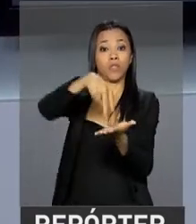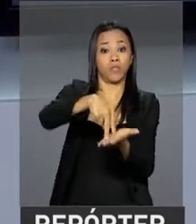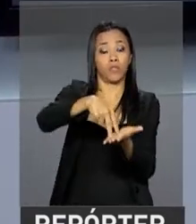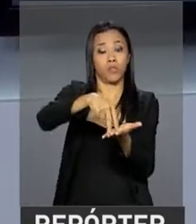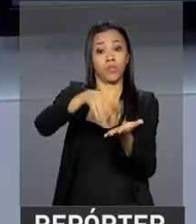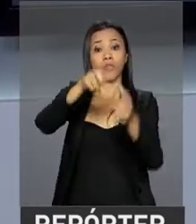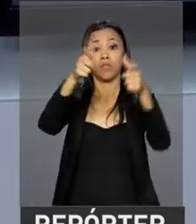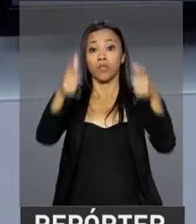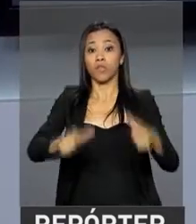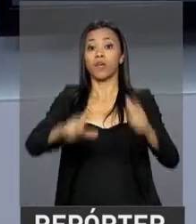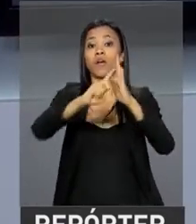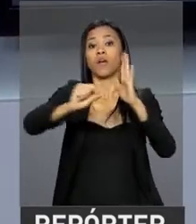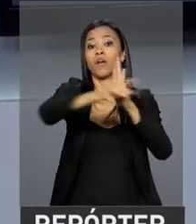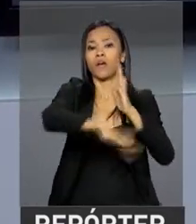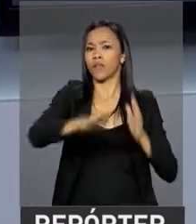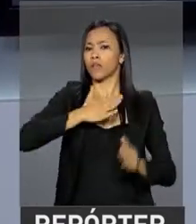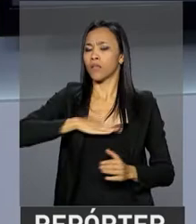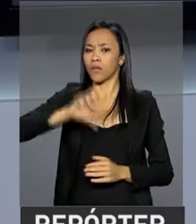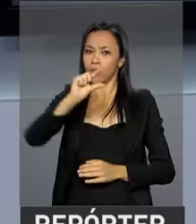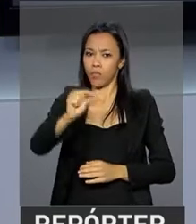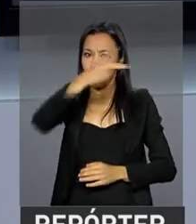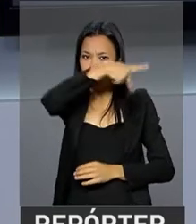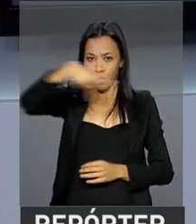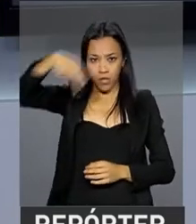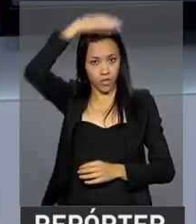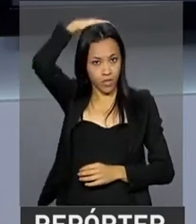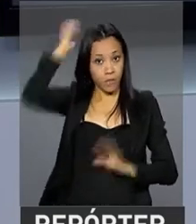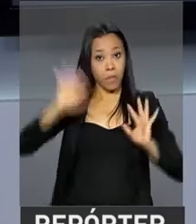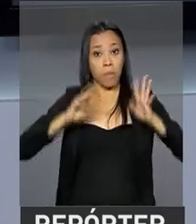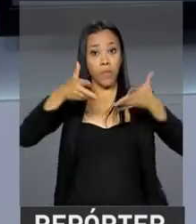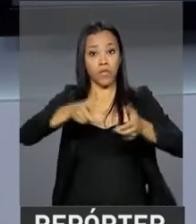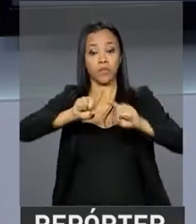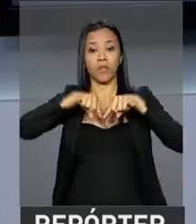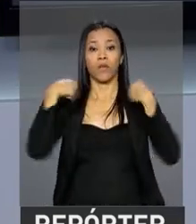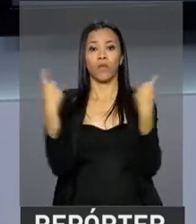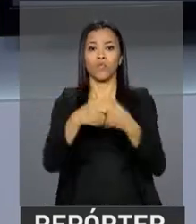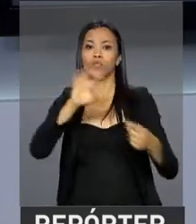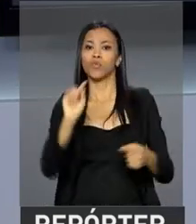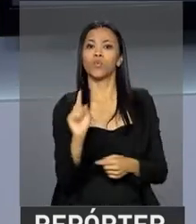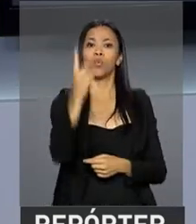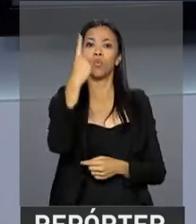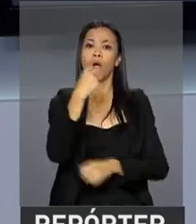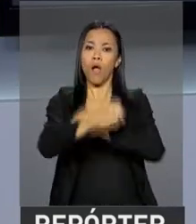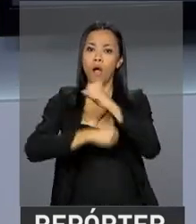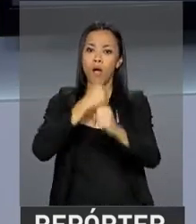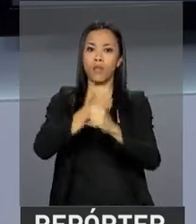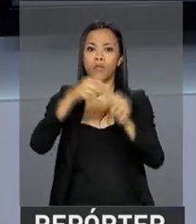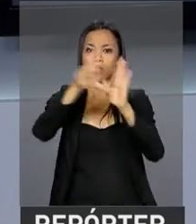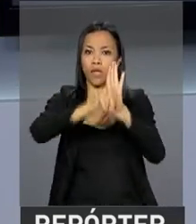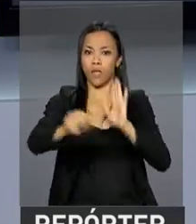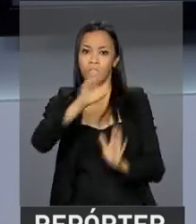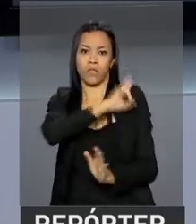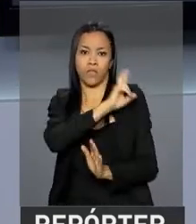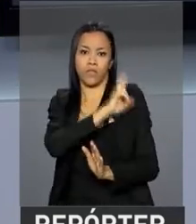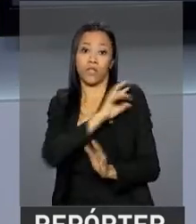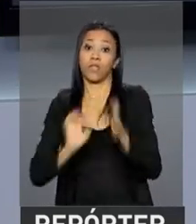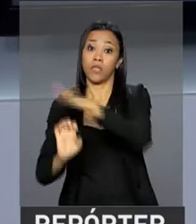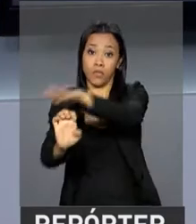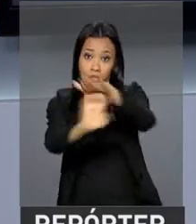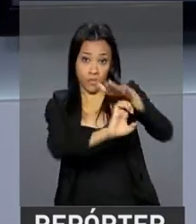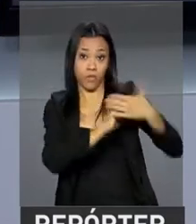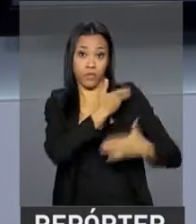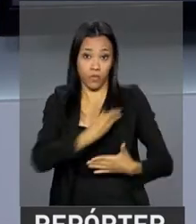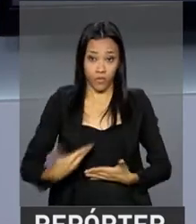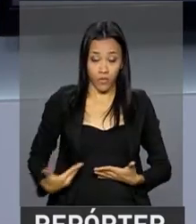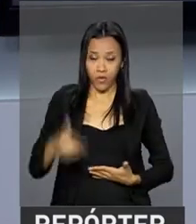daqui a pouco o presidente Michel Temer participa da cerimônia de 1 ano da Lei de Responsabilidade das Estatais. A repórter Thaísa Dias